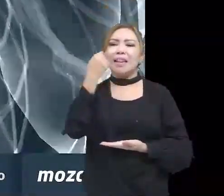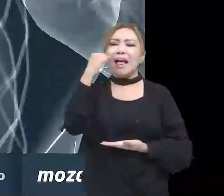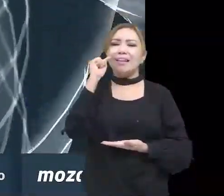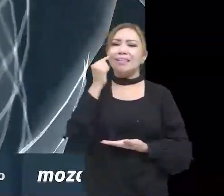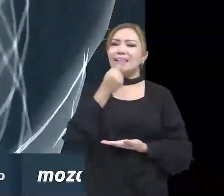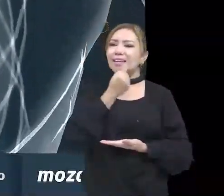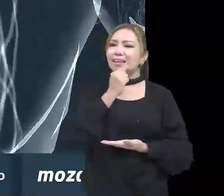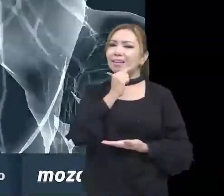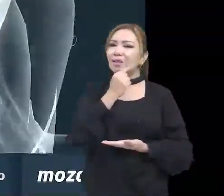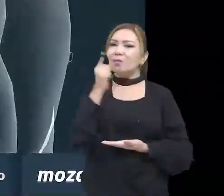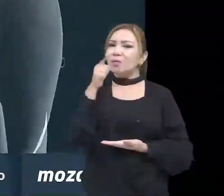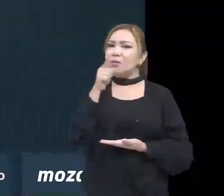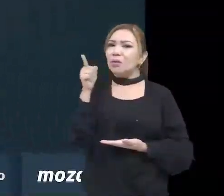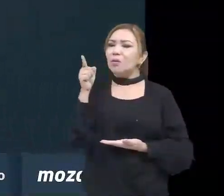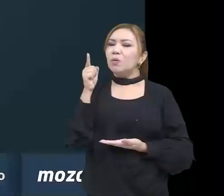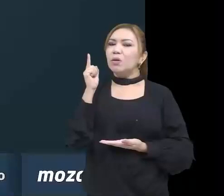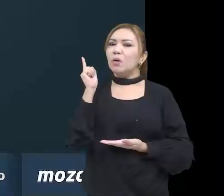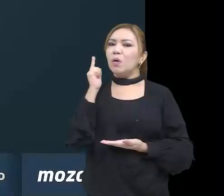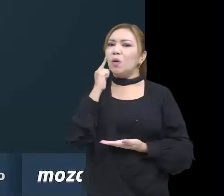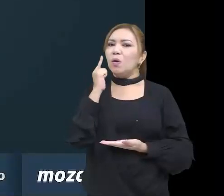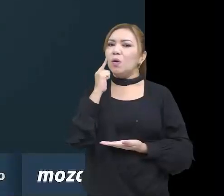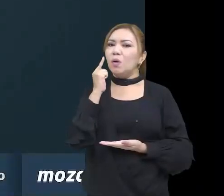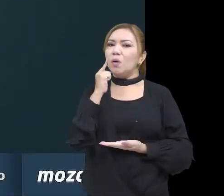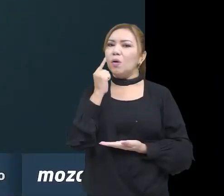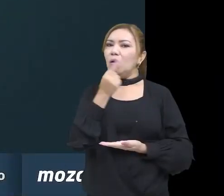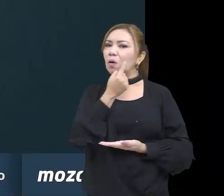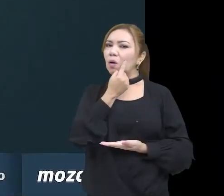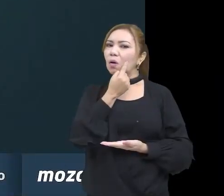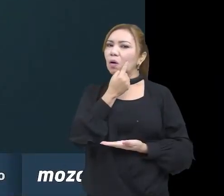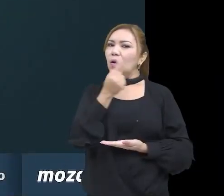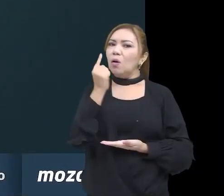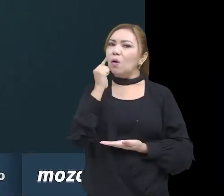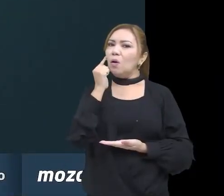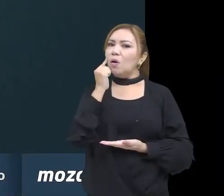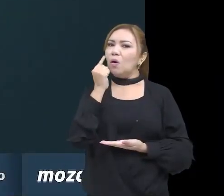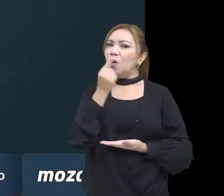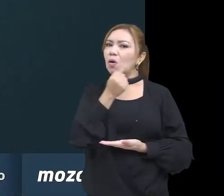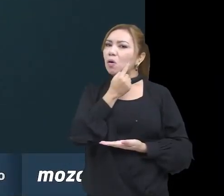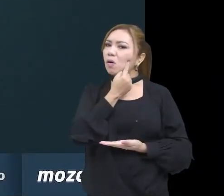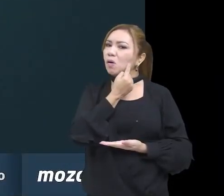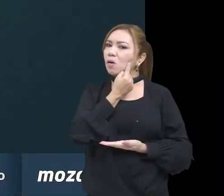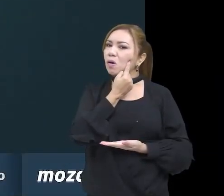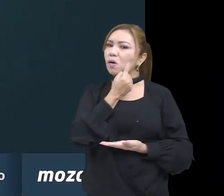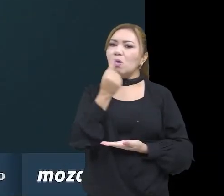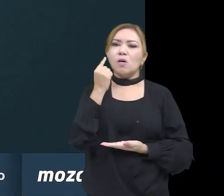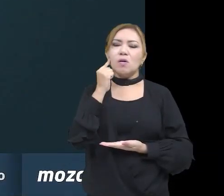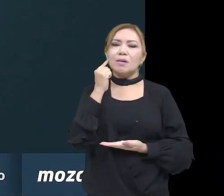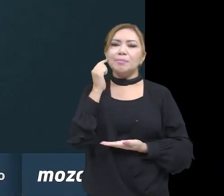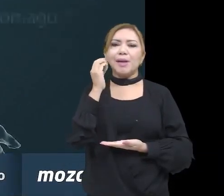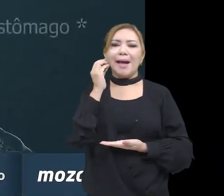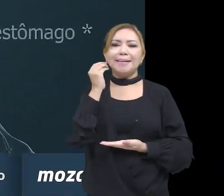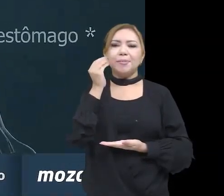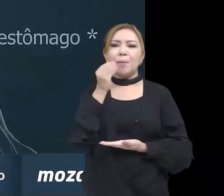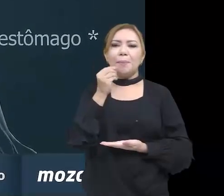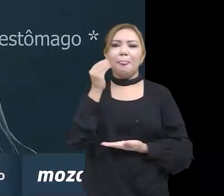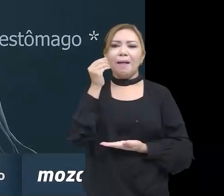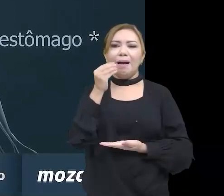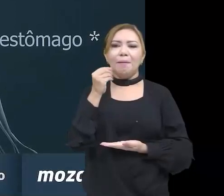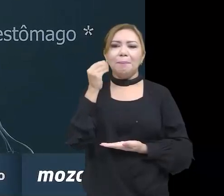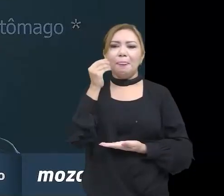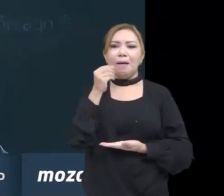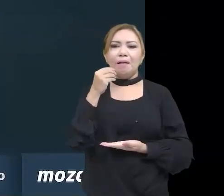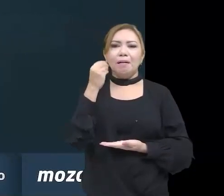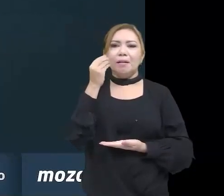Glândulas glândulas salivares e